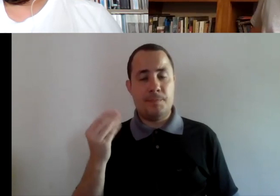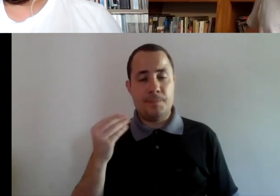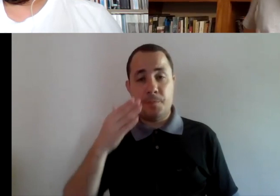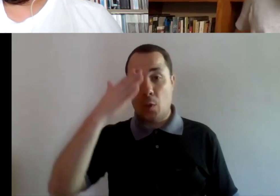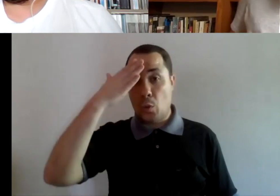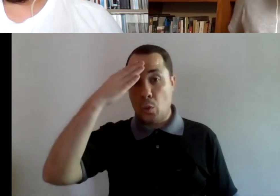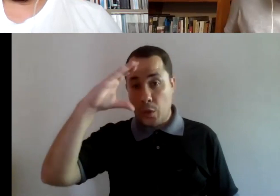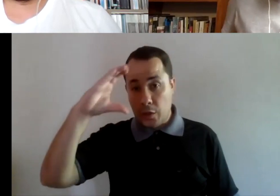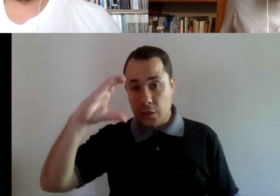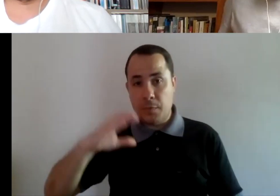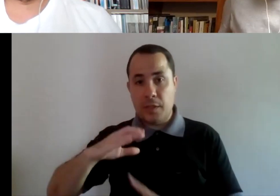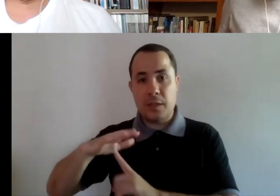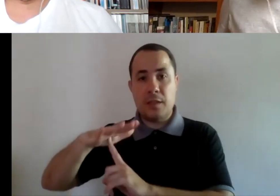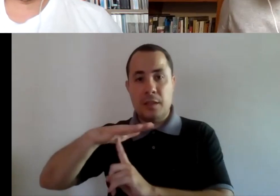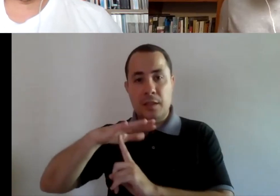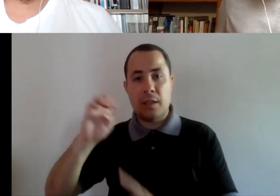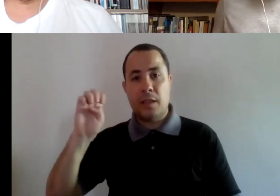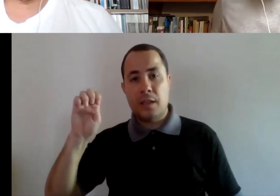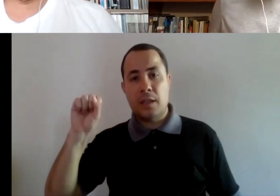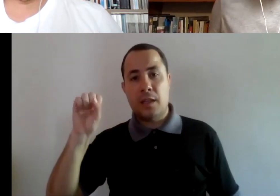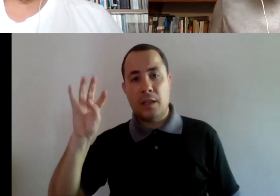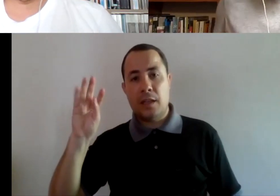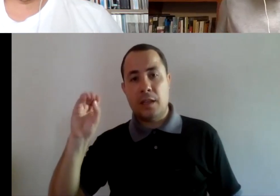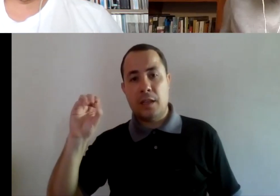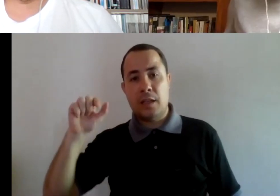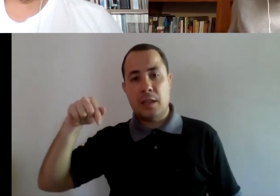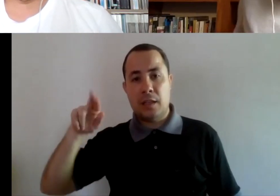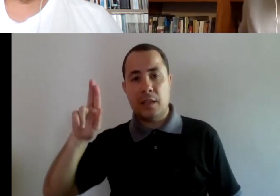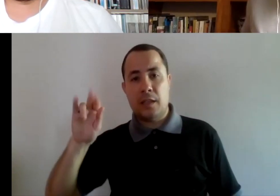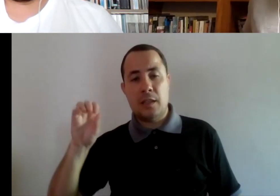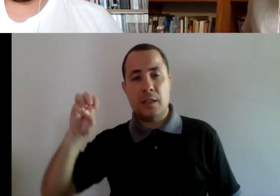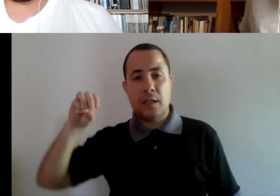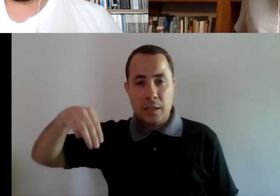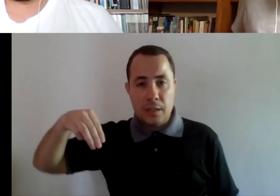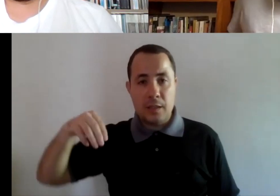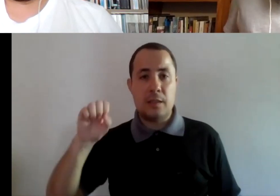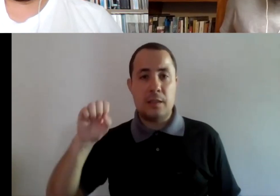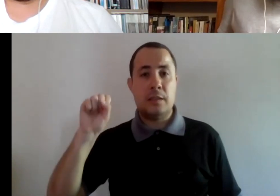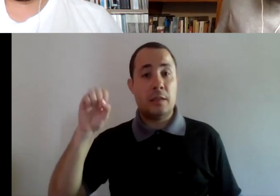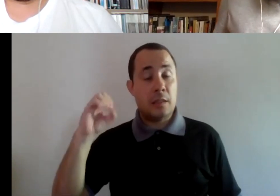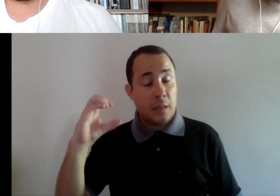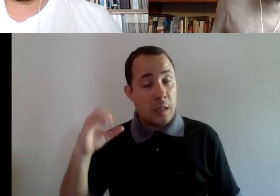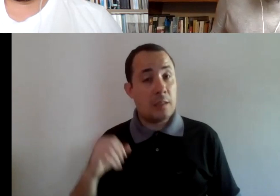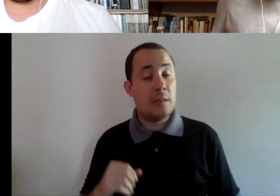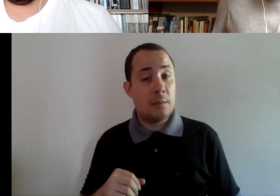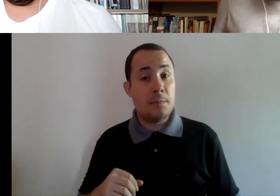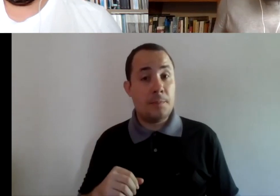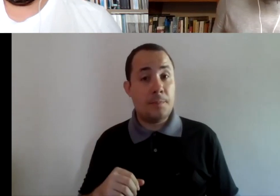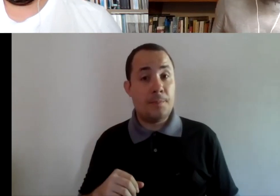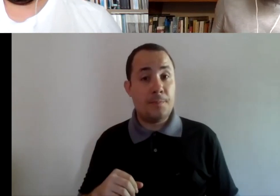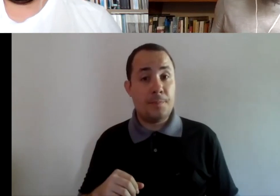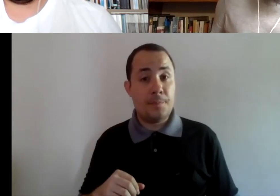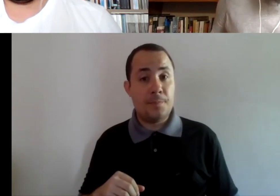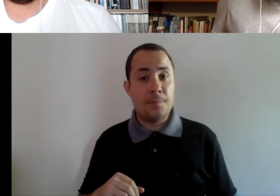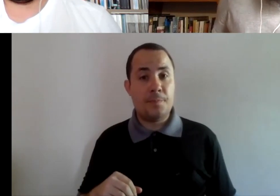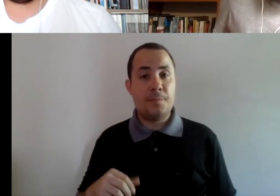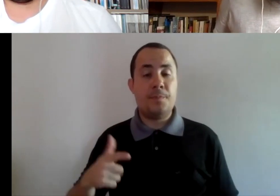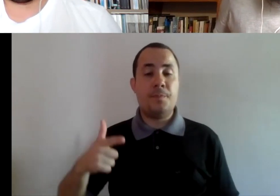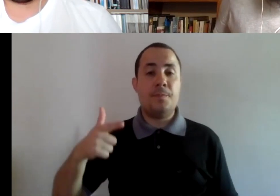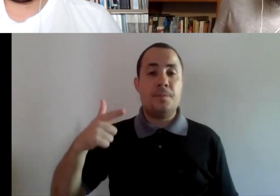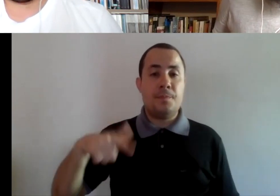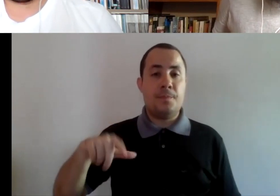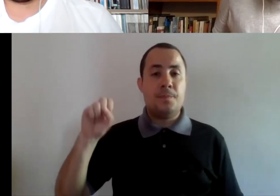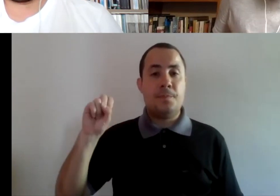tem uma feira chamada Estopim, né? O Sesc organiza uma feira grande lá também. Né? Você tem a Sub, você tem